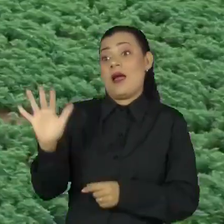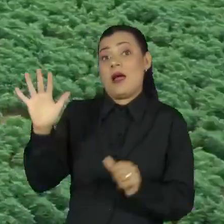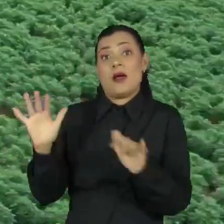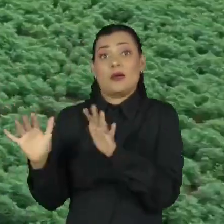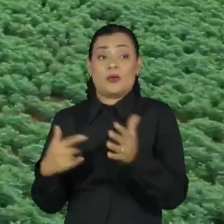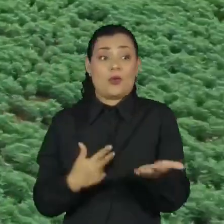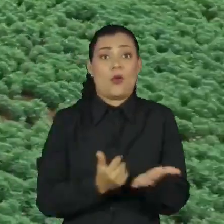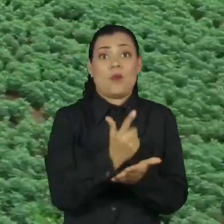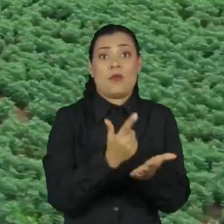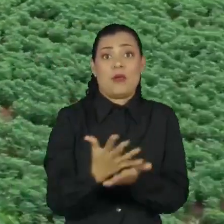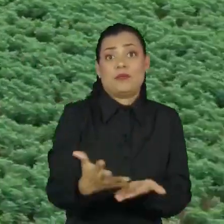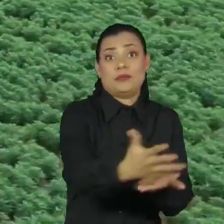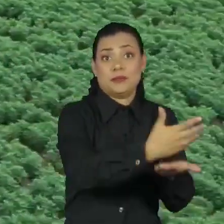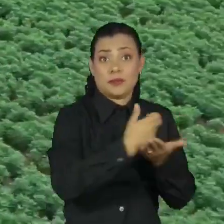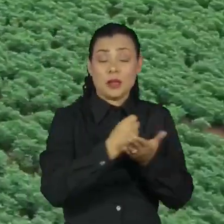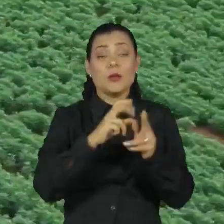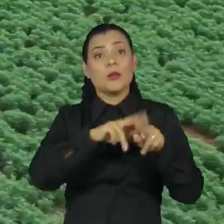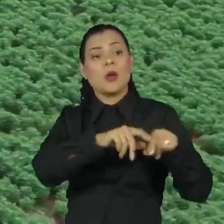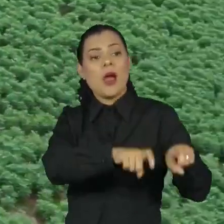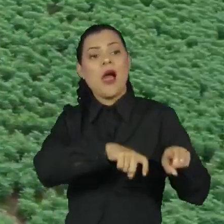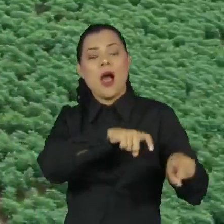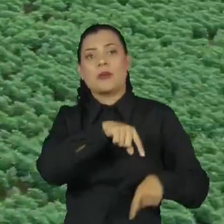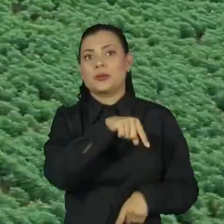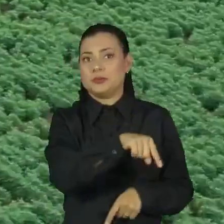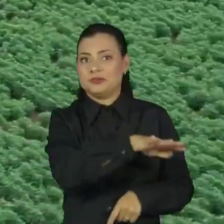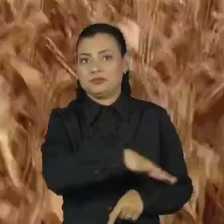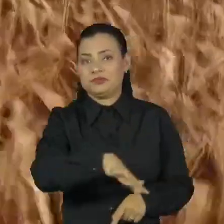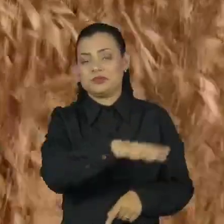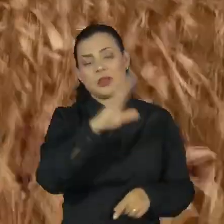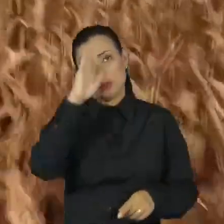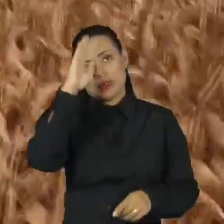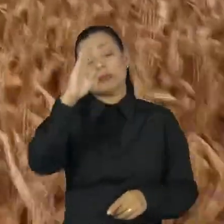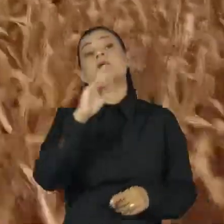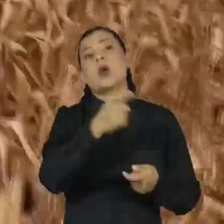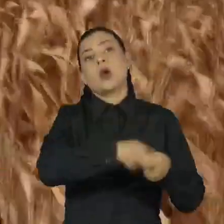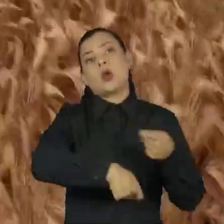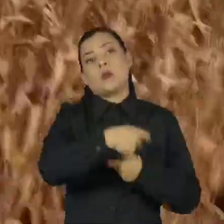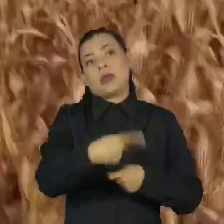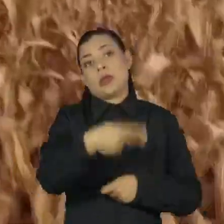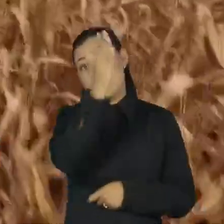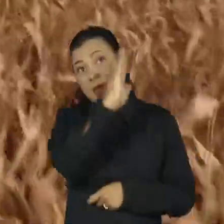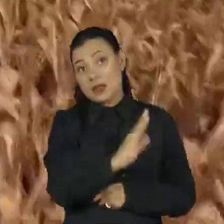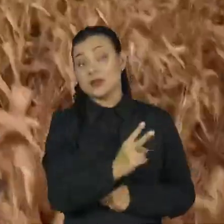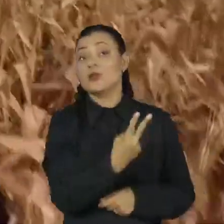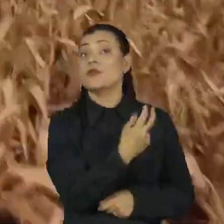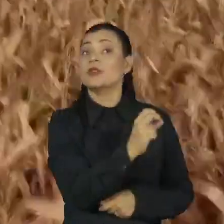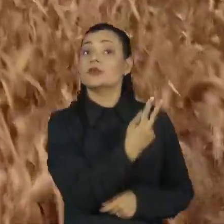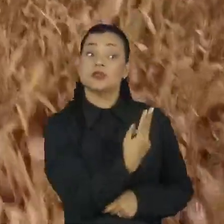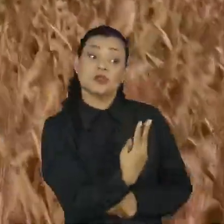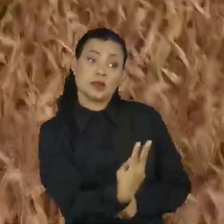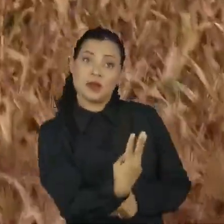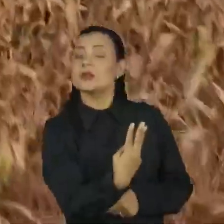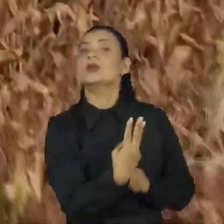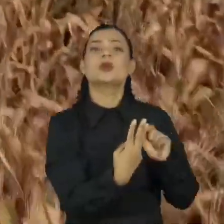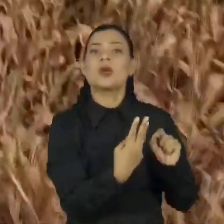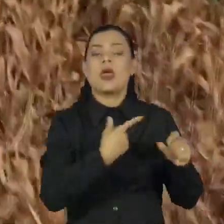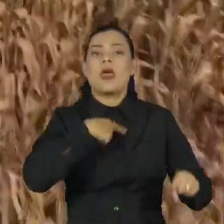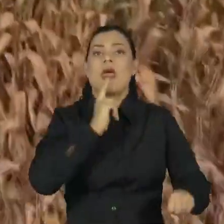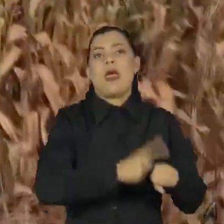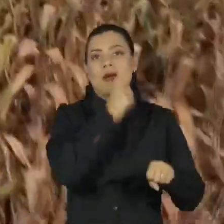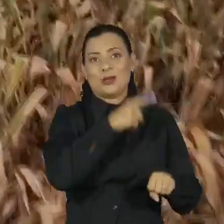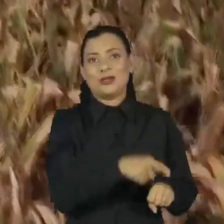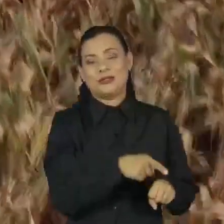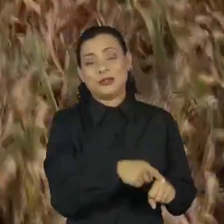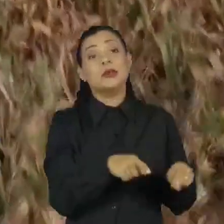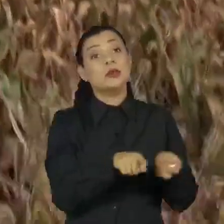gente. O agro segue como um dos pilares da economia brasileira. Alcançou em 2023 uma safra recorde,